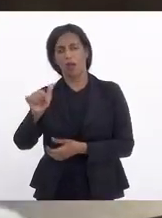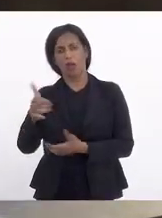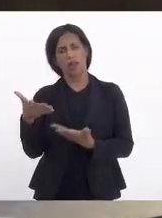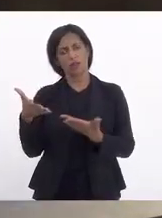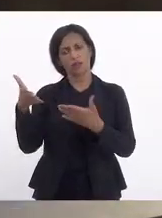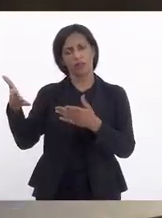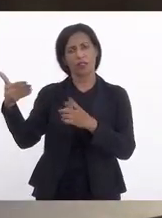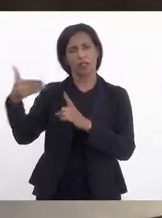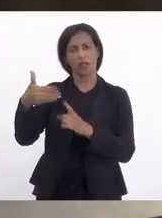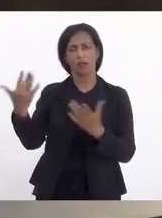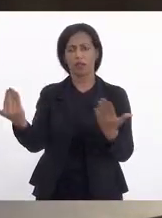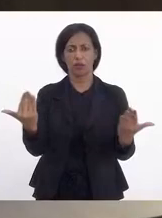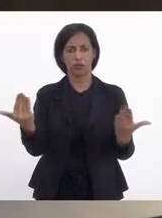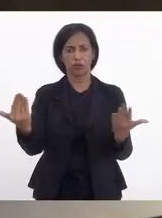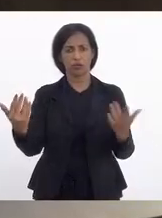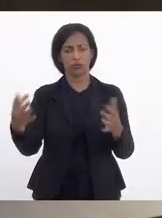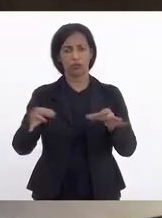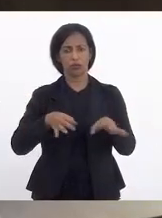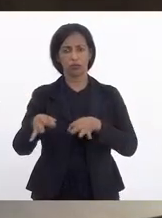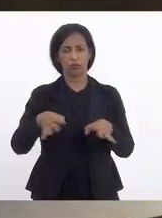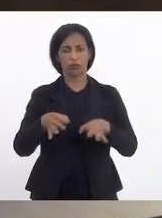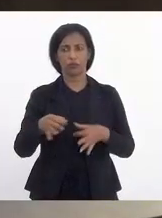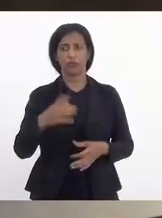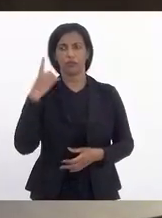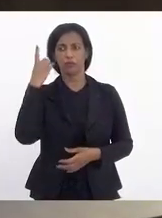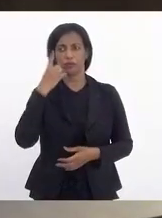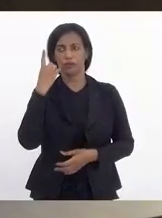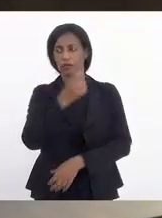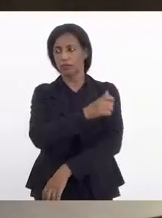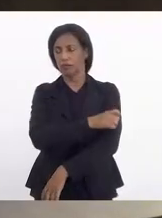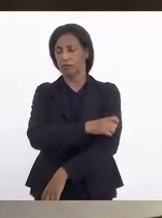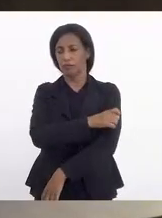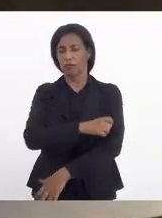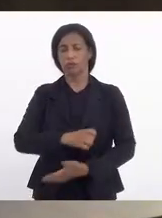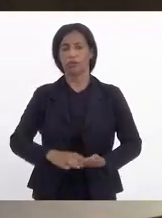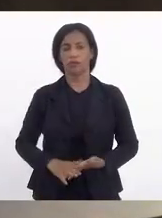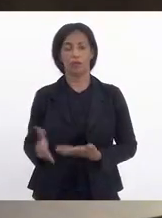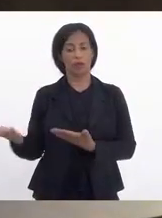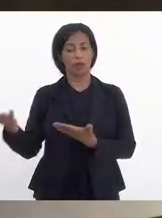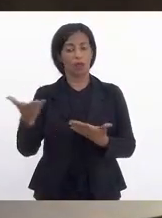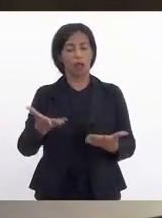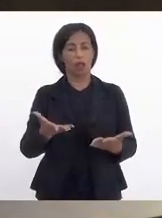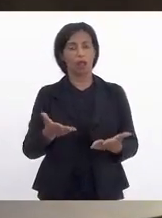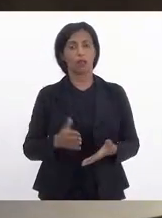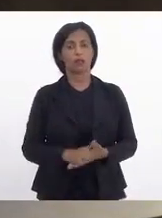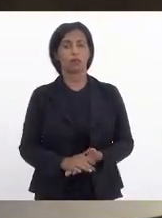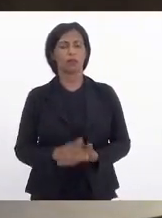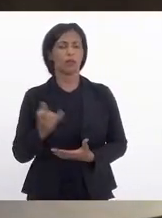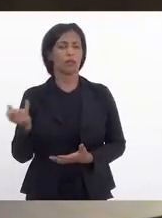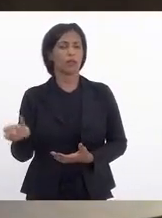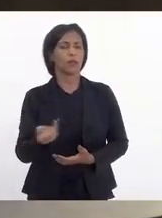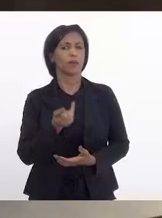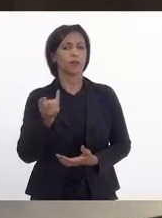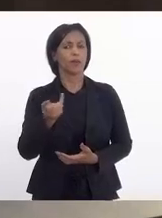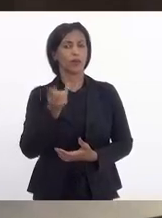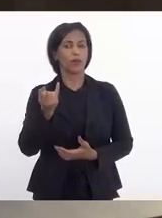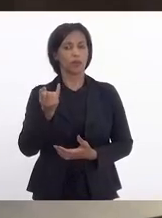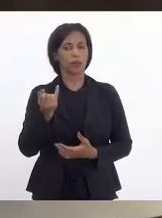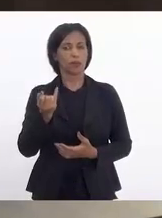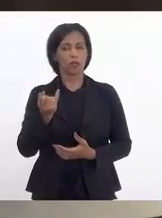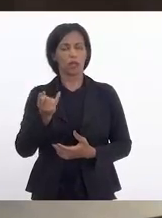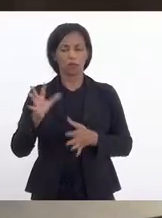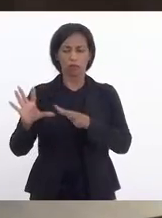mas eu queria fazer diferença ambos os projetos projeto da deputada enfermeira Rejane traz uma uma importância uma